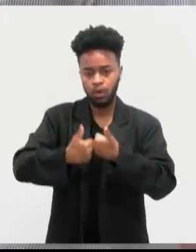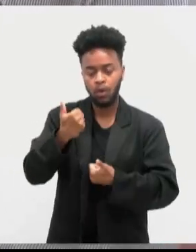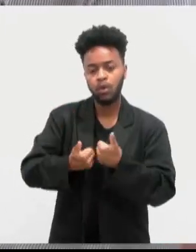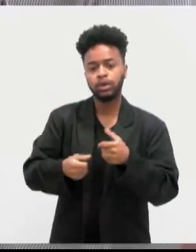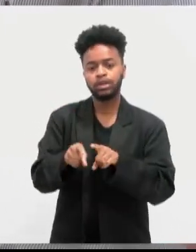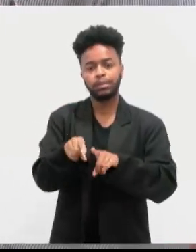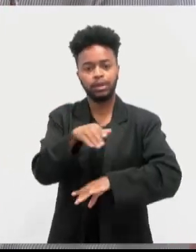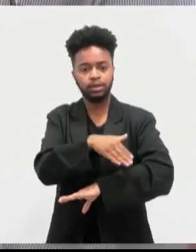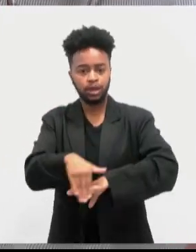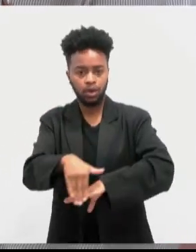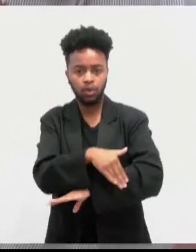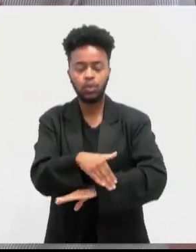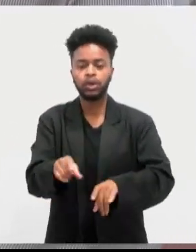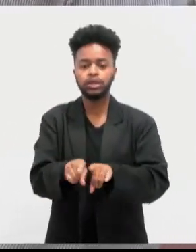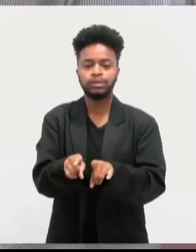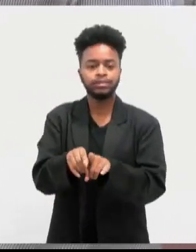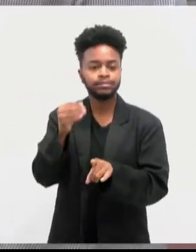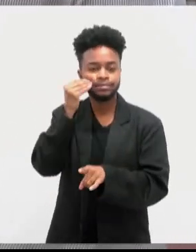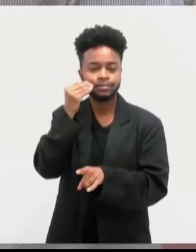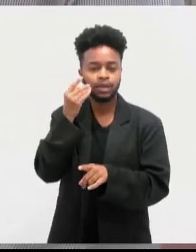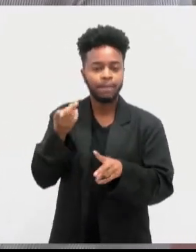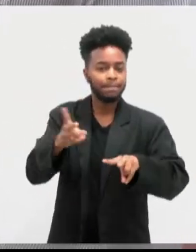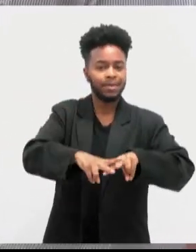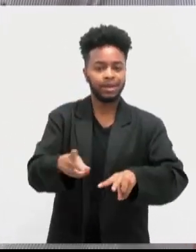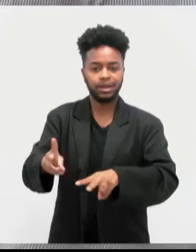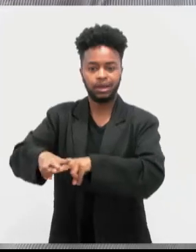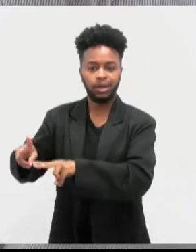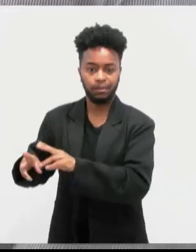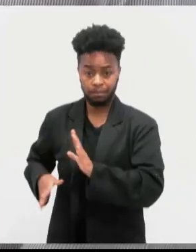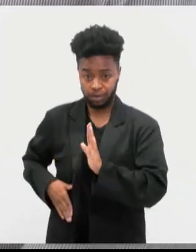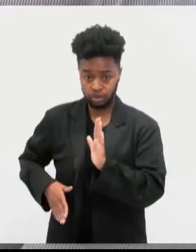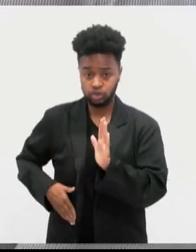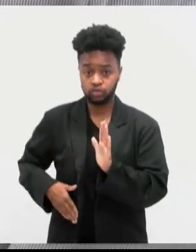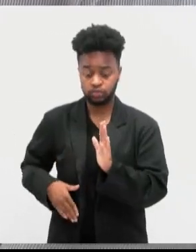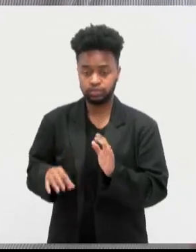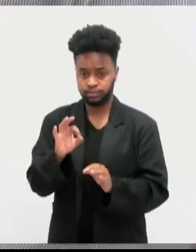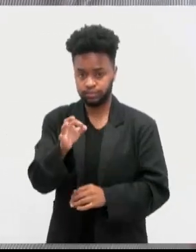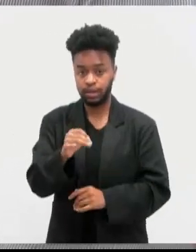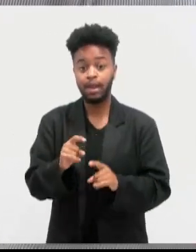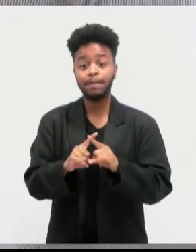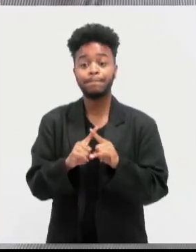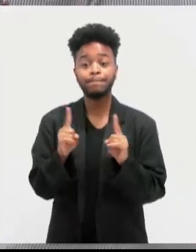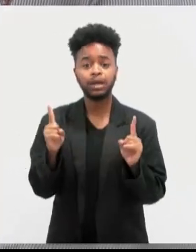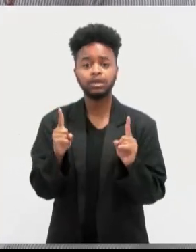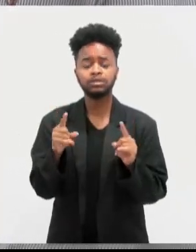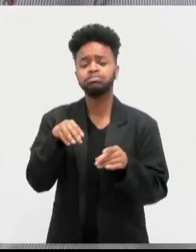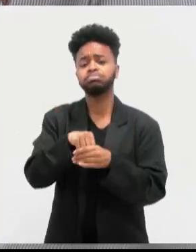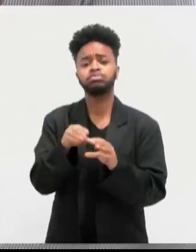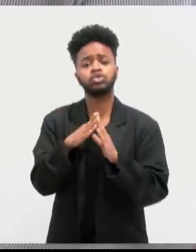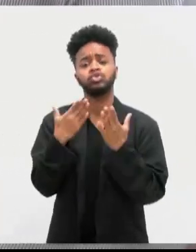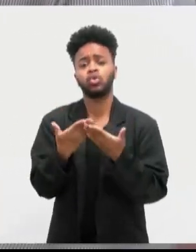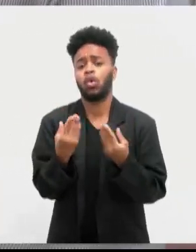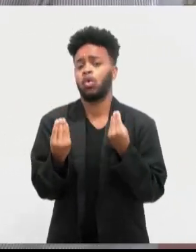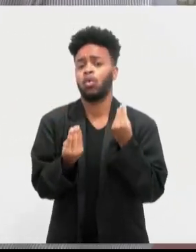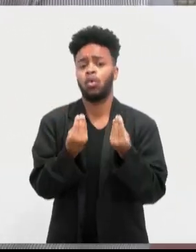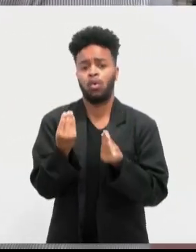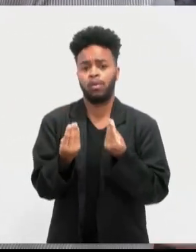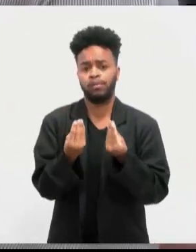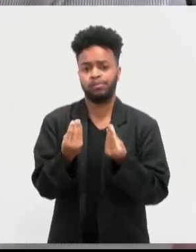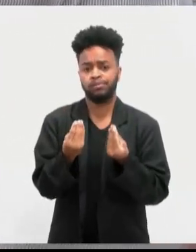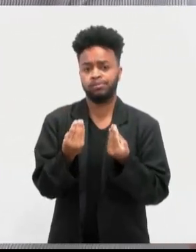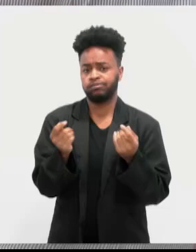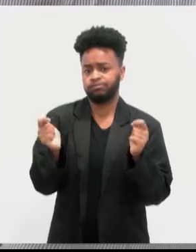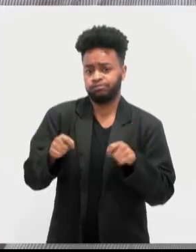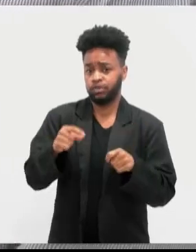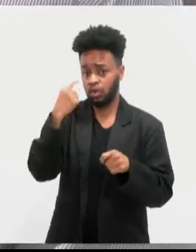a favor da polícia para tentar pegar marginais, pessoas condenadas que estão aí soltas. Agora, nas escolas, até que ponto o